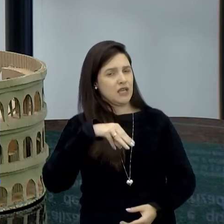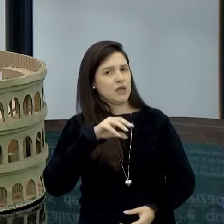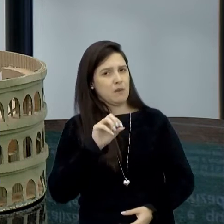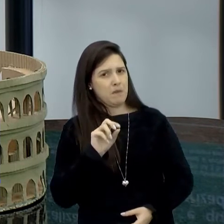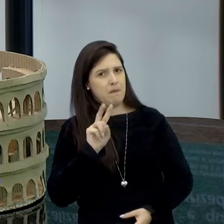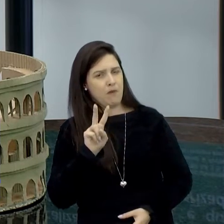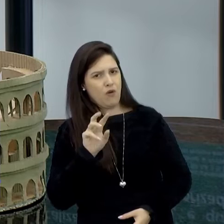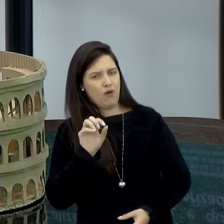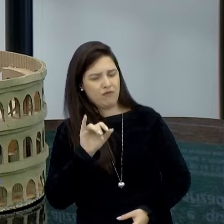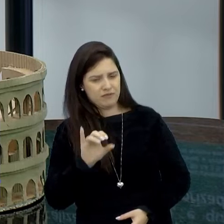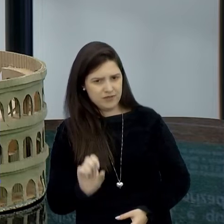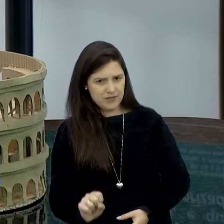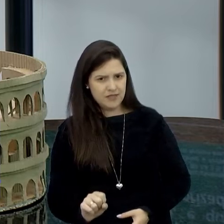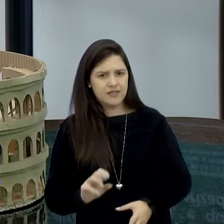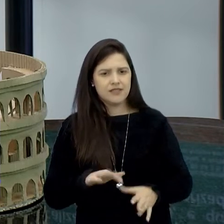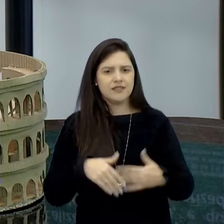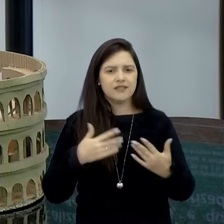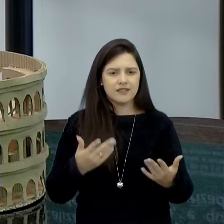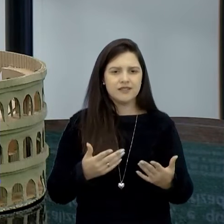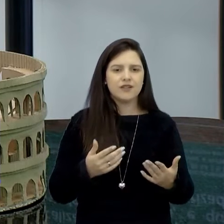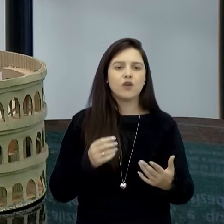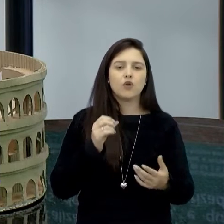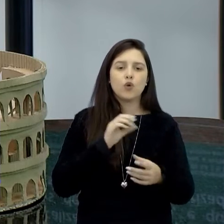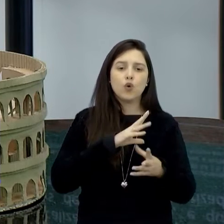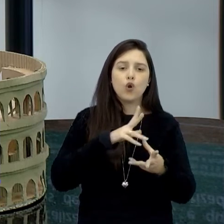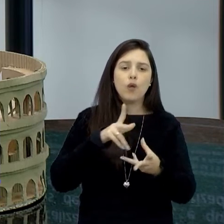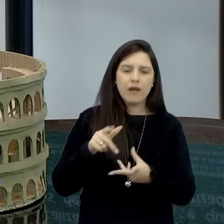tombados. Aliás, são os bens imóveis que são tombados.